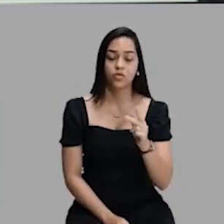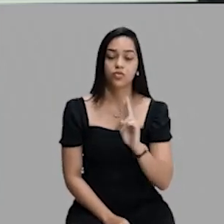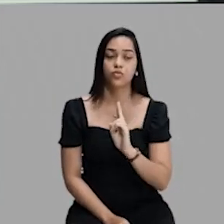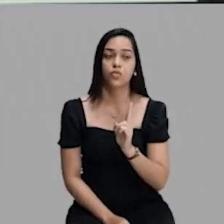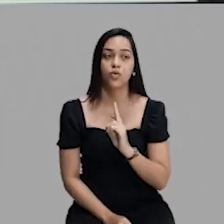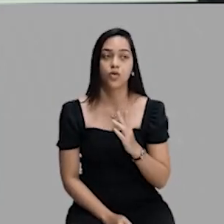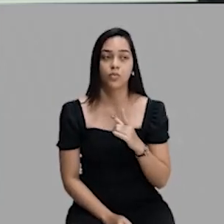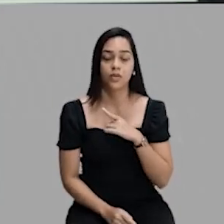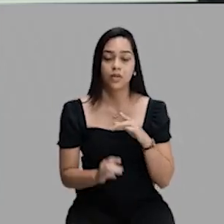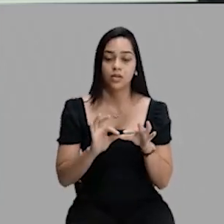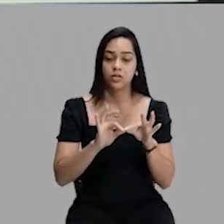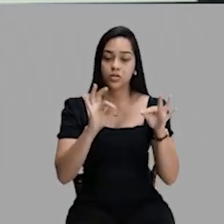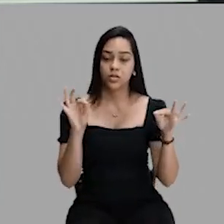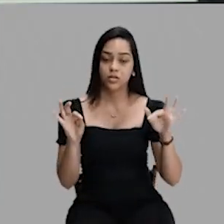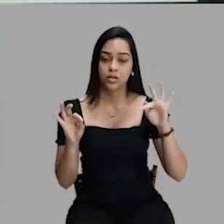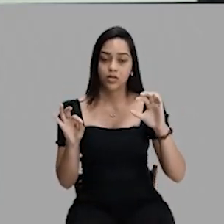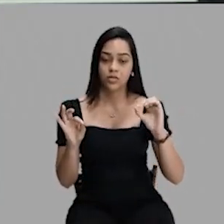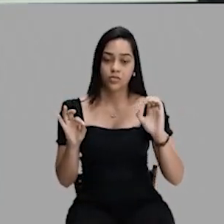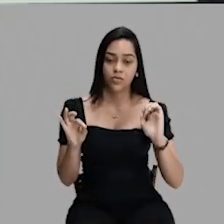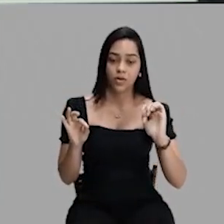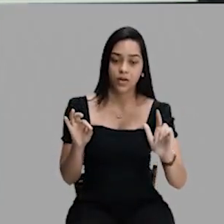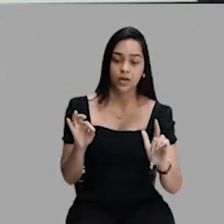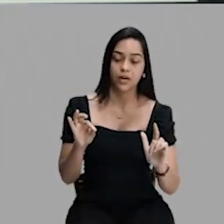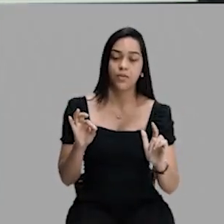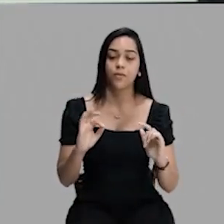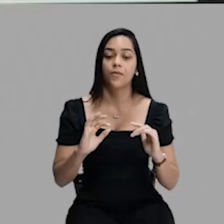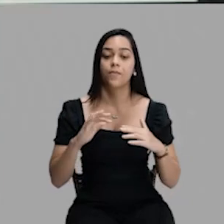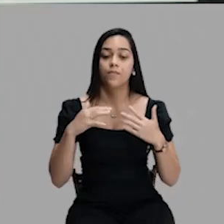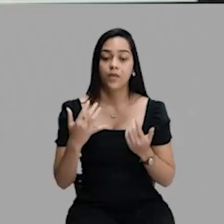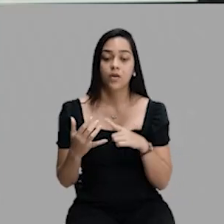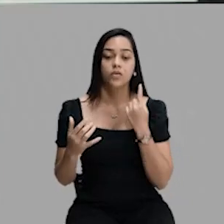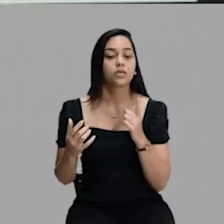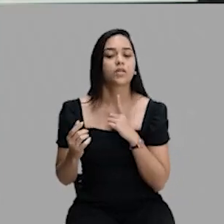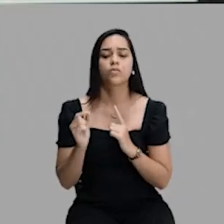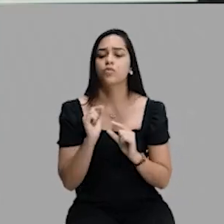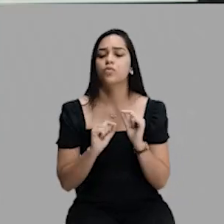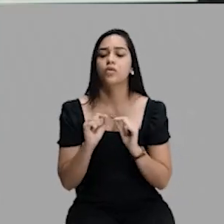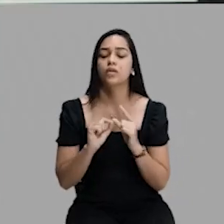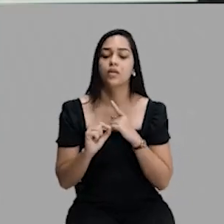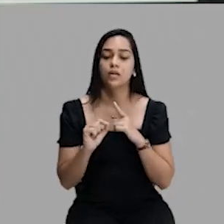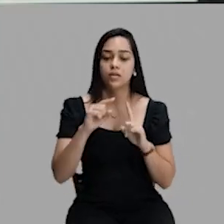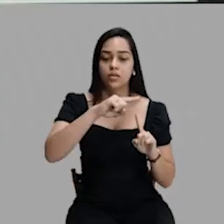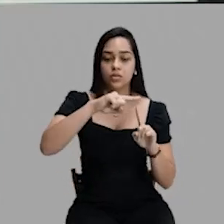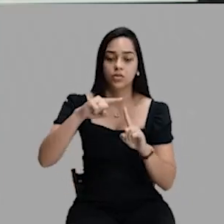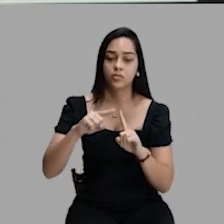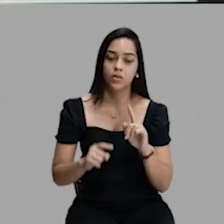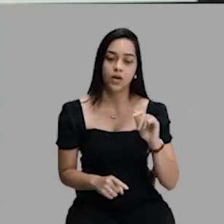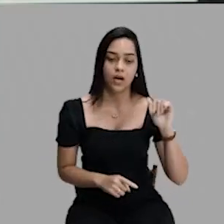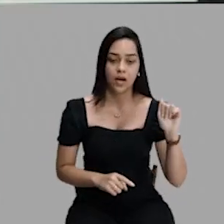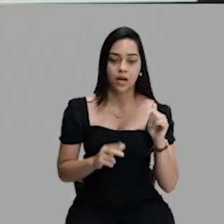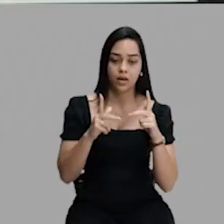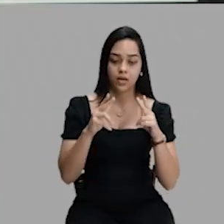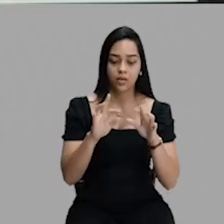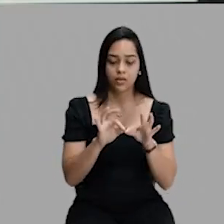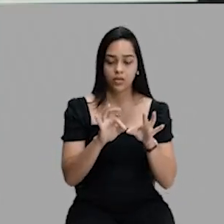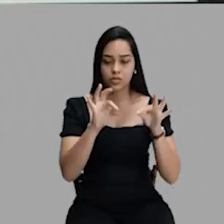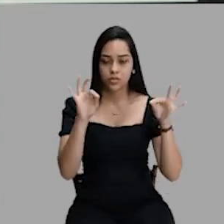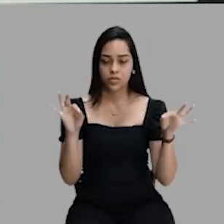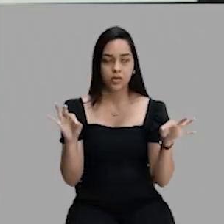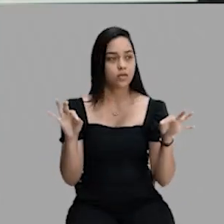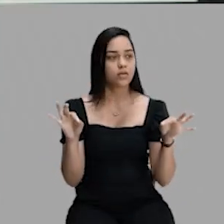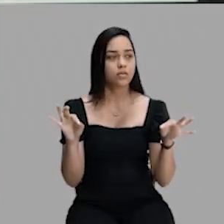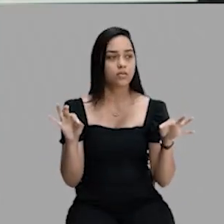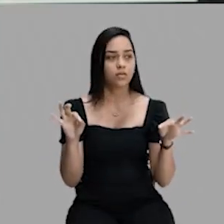chamada de distância focal, tá? Então, nós temos aqui esse elemento A, que vale essa distância, né,